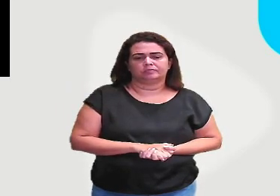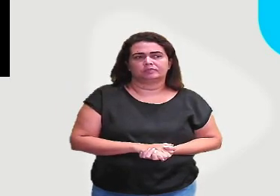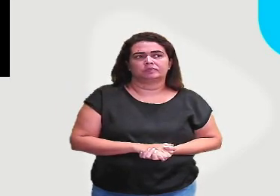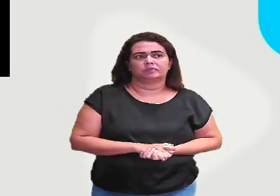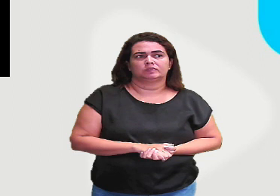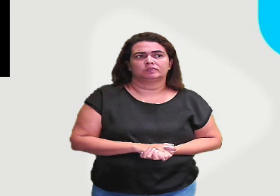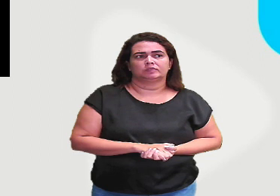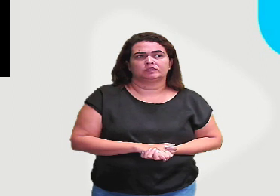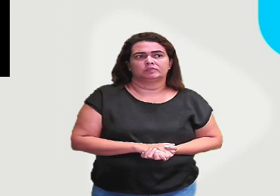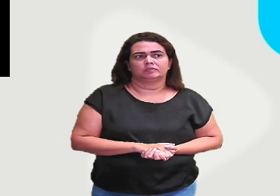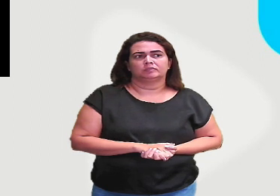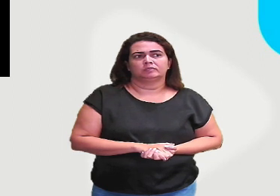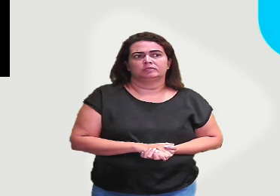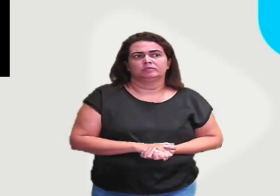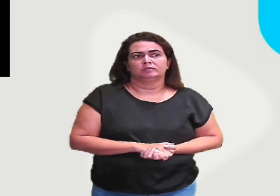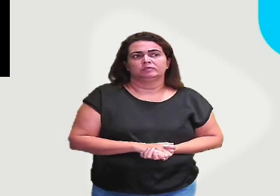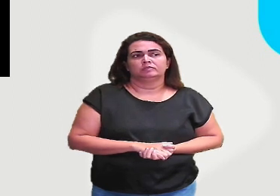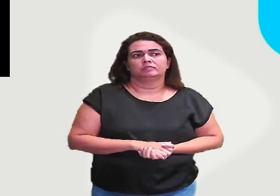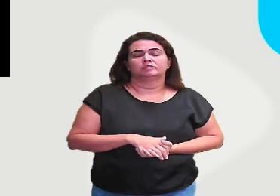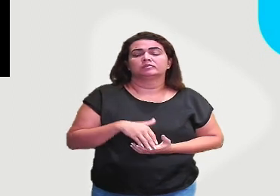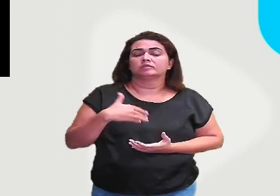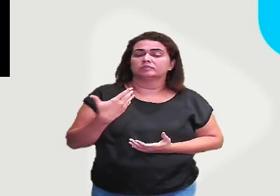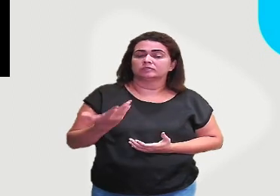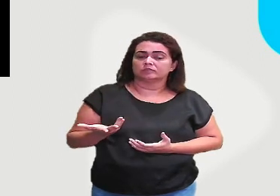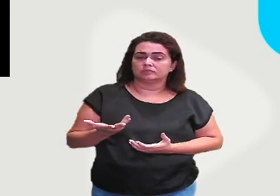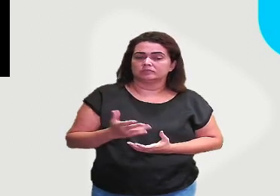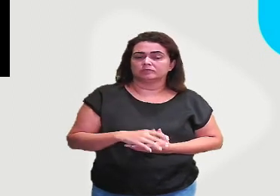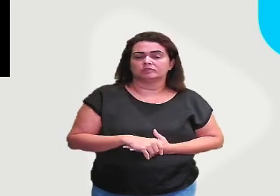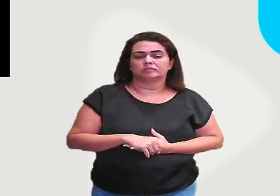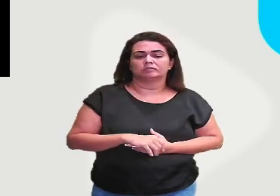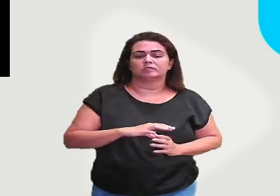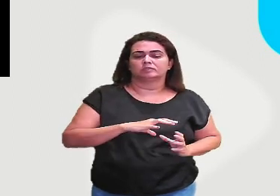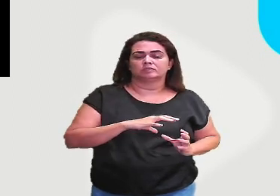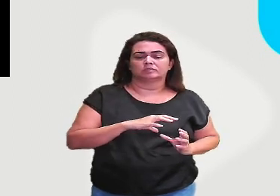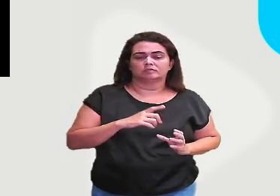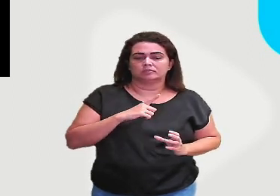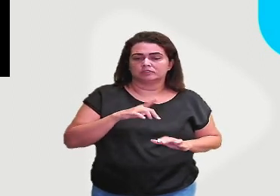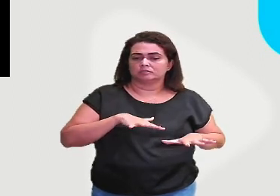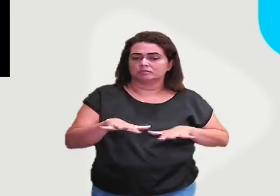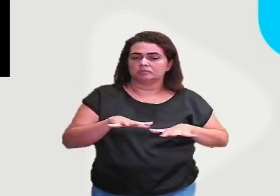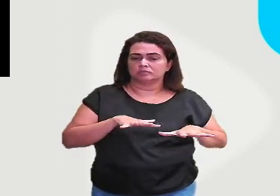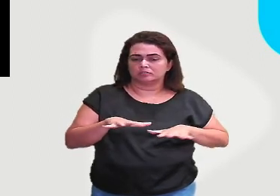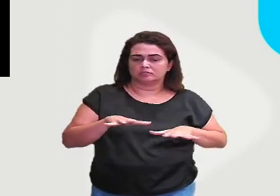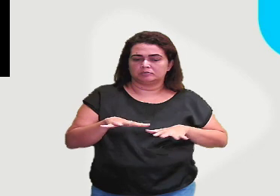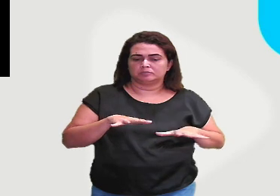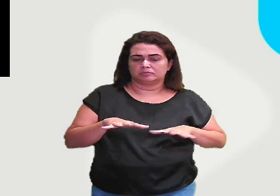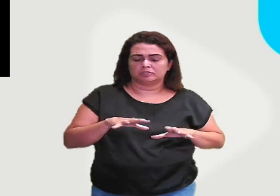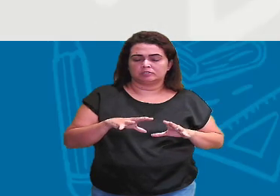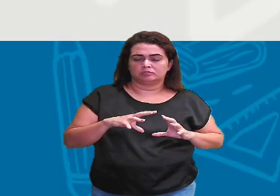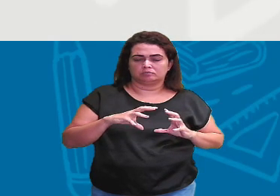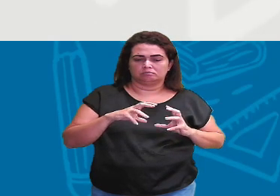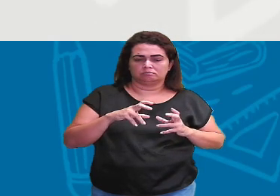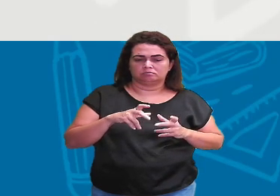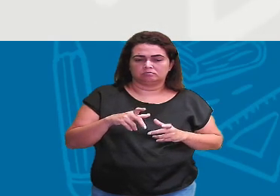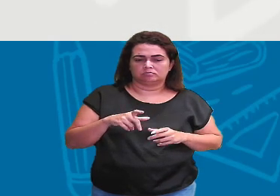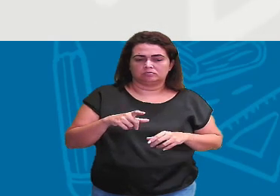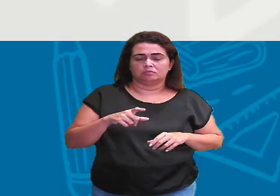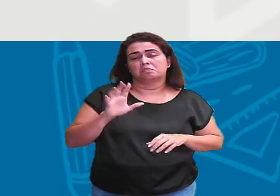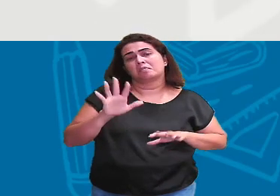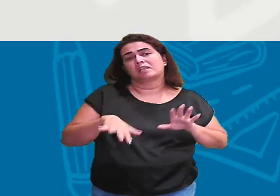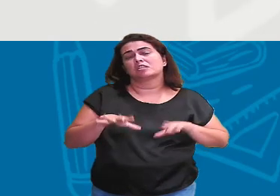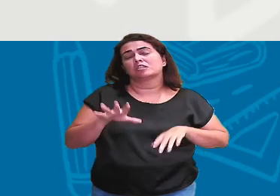sequência, a gente está vendo aí que a Terra, ela durante o seu movimento e realização do movimento, a Terra se movimenta numa velocidade